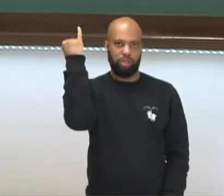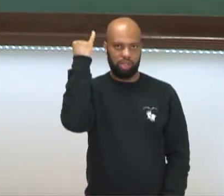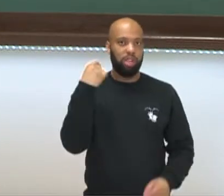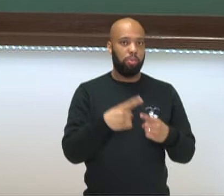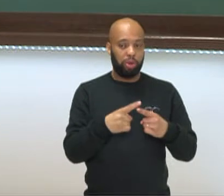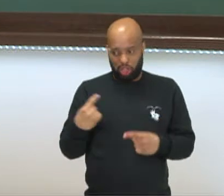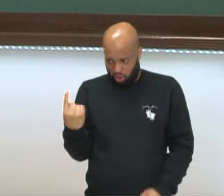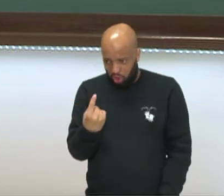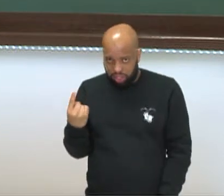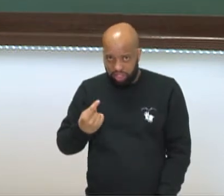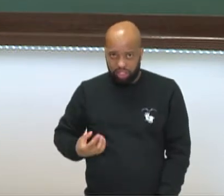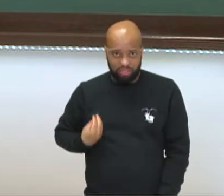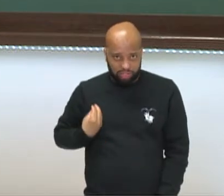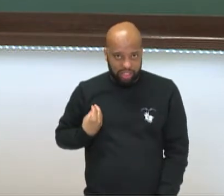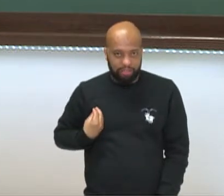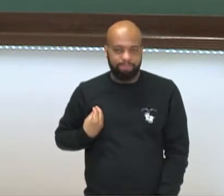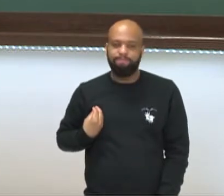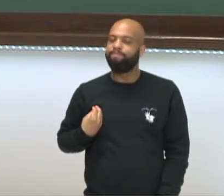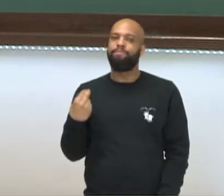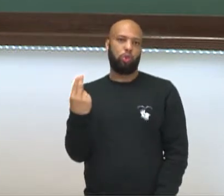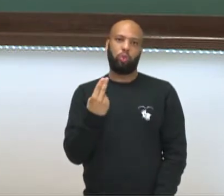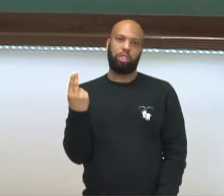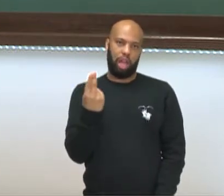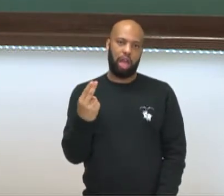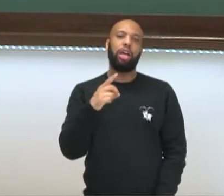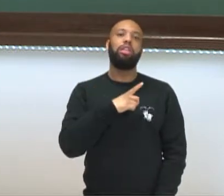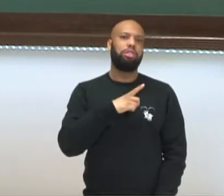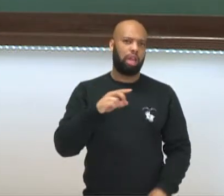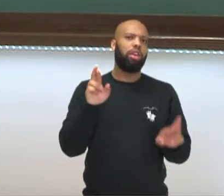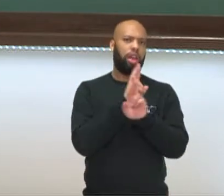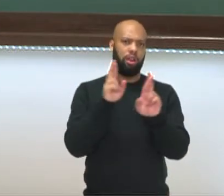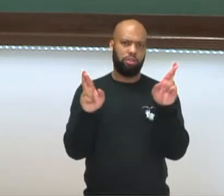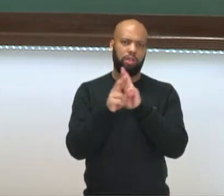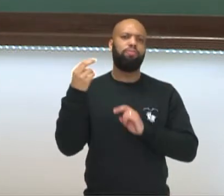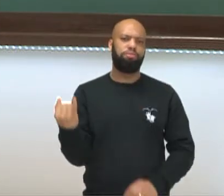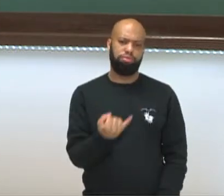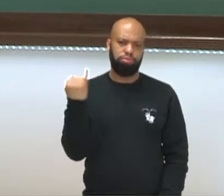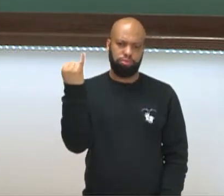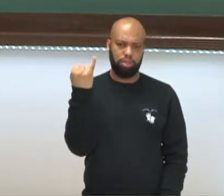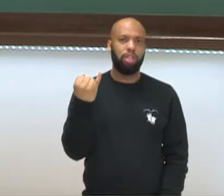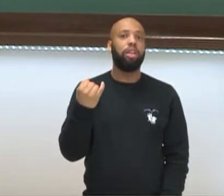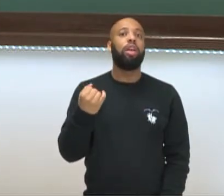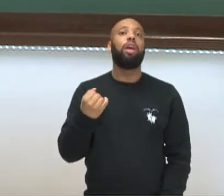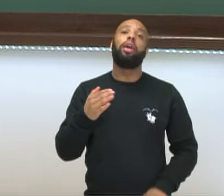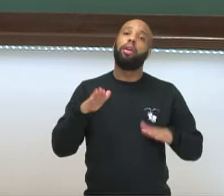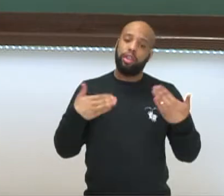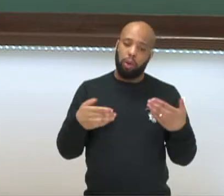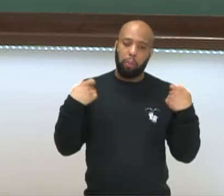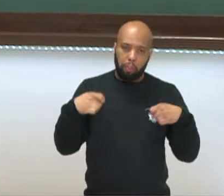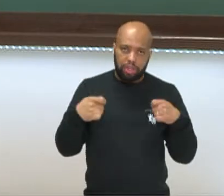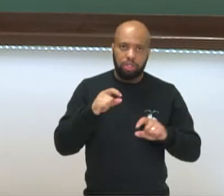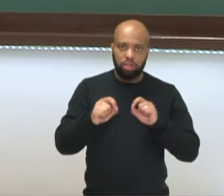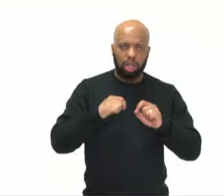vive sozinho no mundo. Você precisa se interrelacionar com as pessoas. Então, desenvolva essa habilidade.